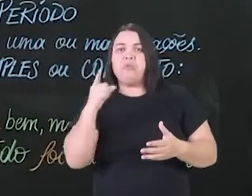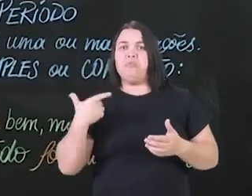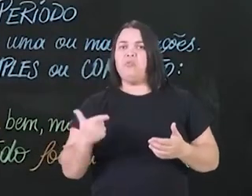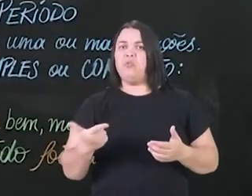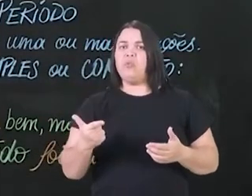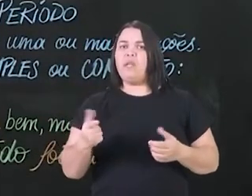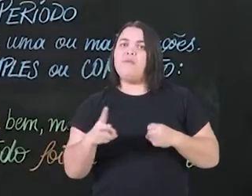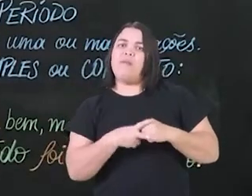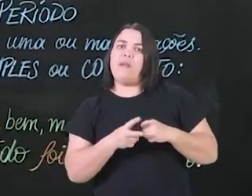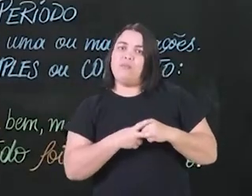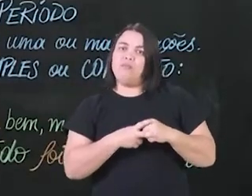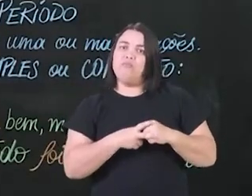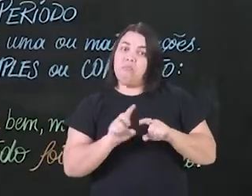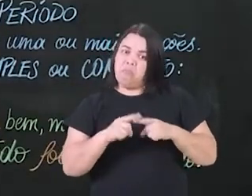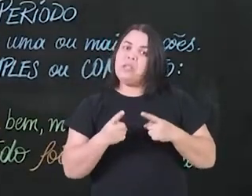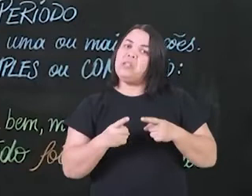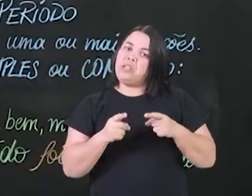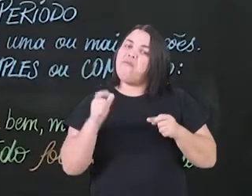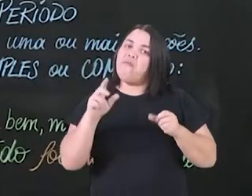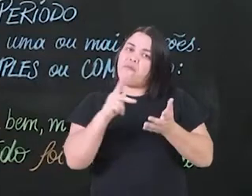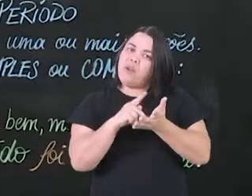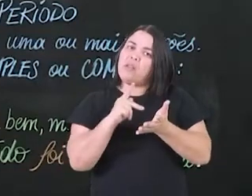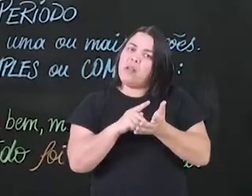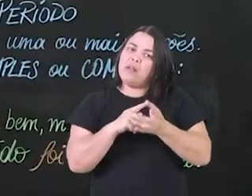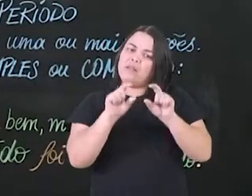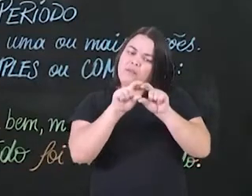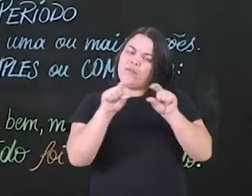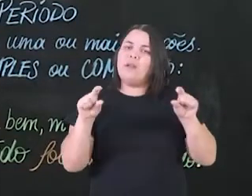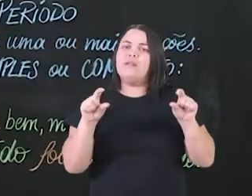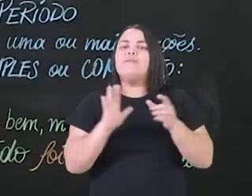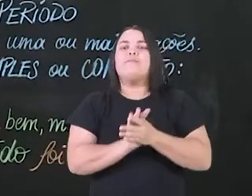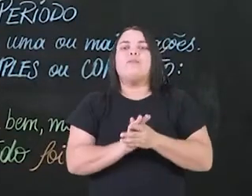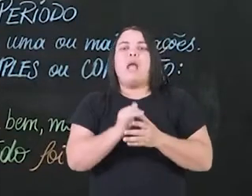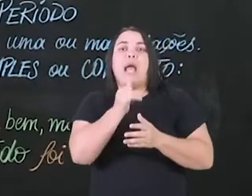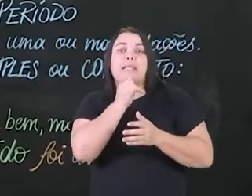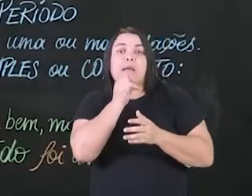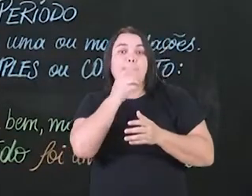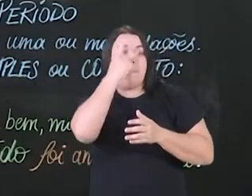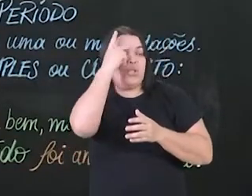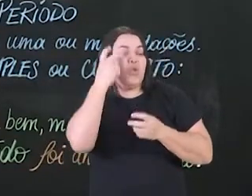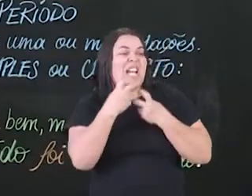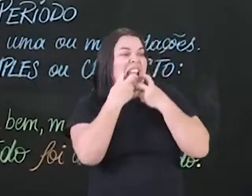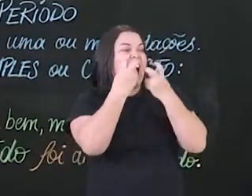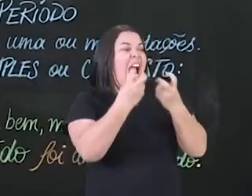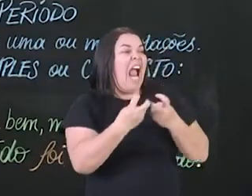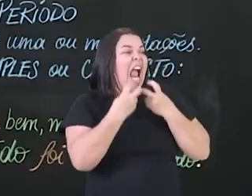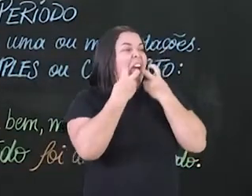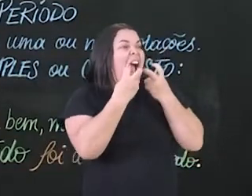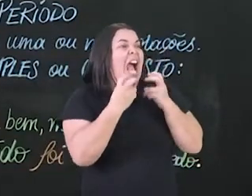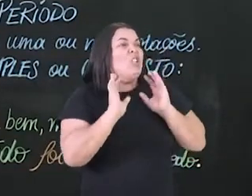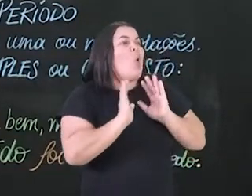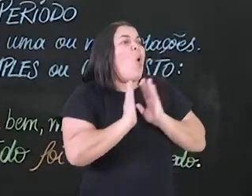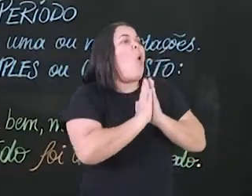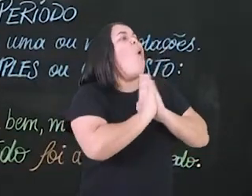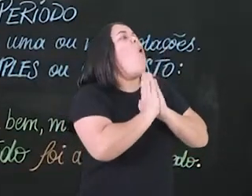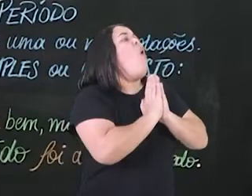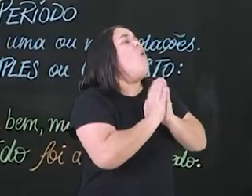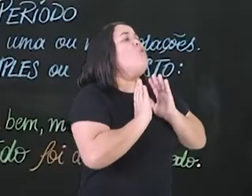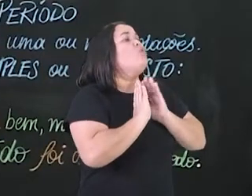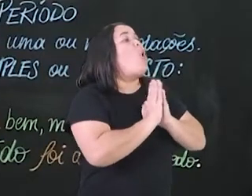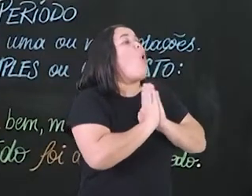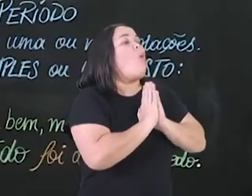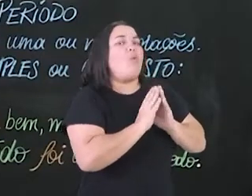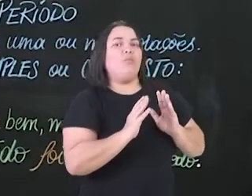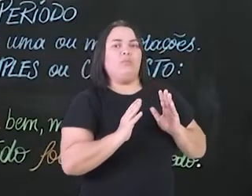deixa por isso de ser uma frase. Se alguém grita para você socorro, somente essa palavra é provida